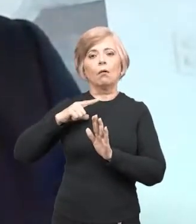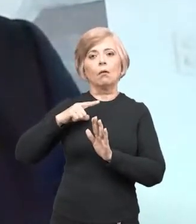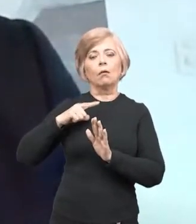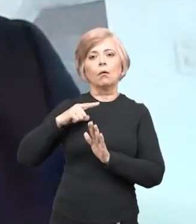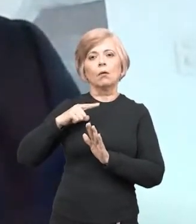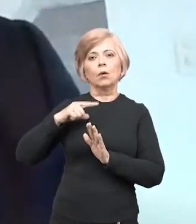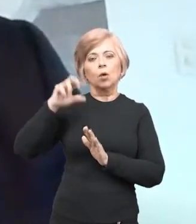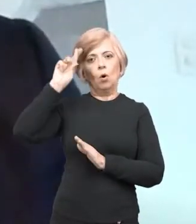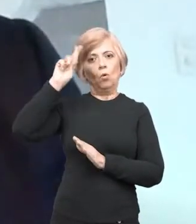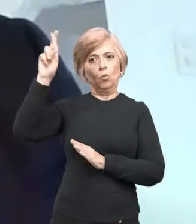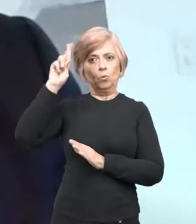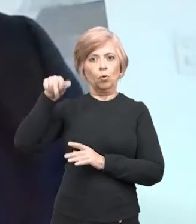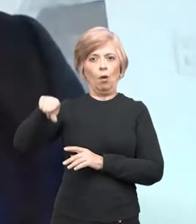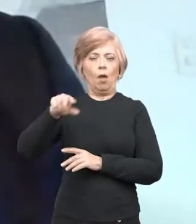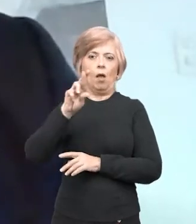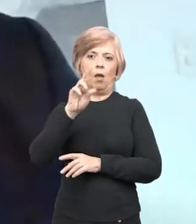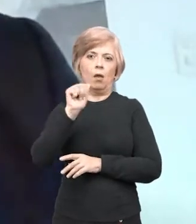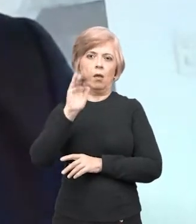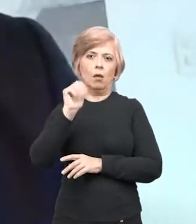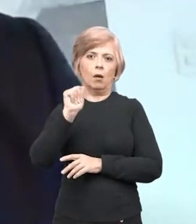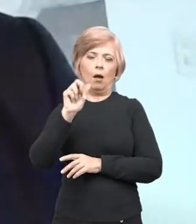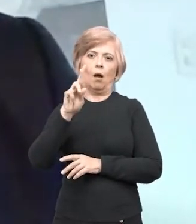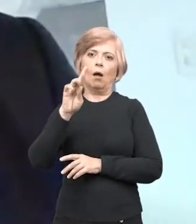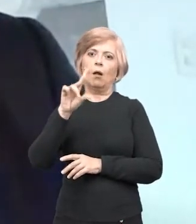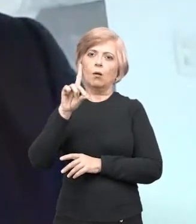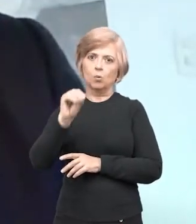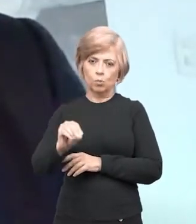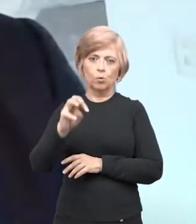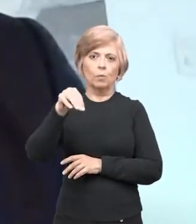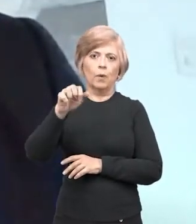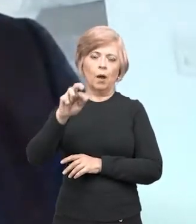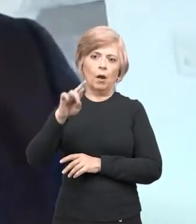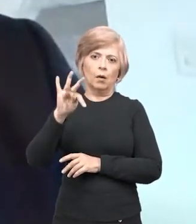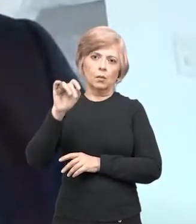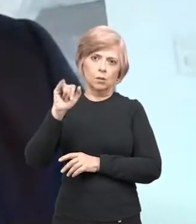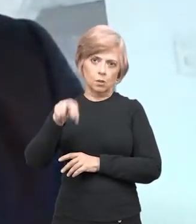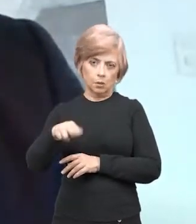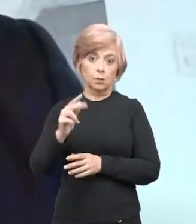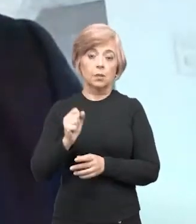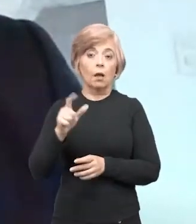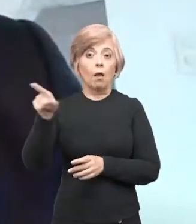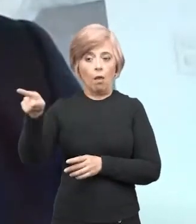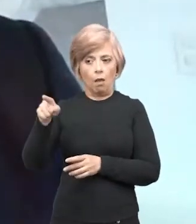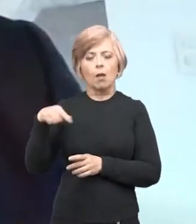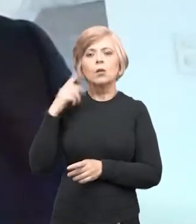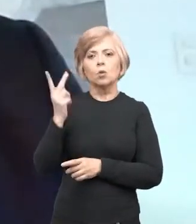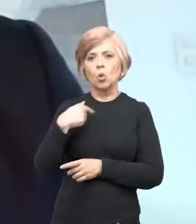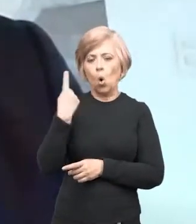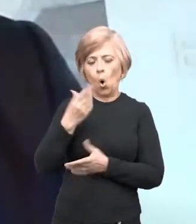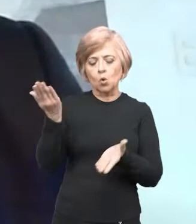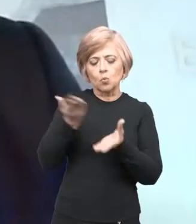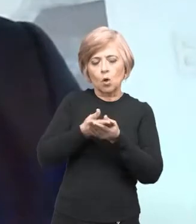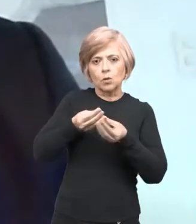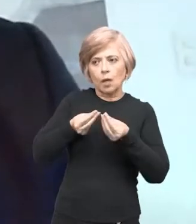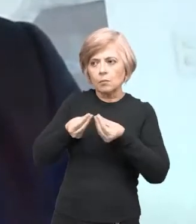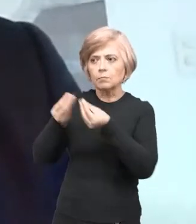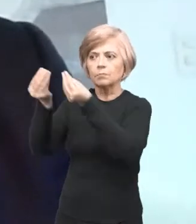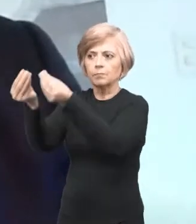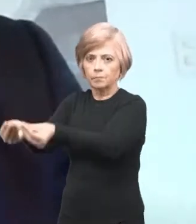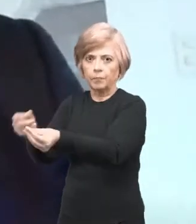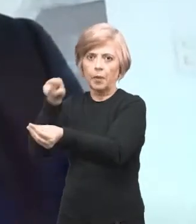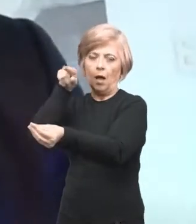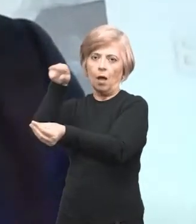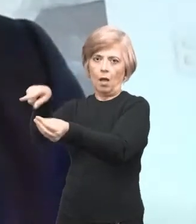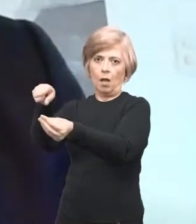que é o nosso subprocurador. É a ele em que dirigimos as nossas peças, né, os nossos trabalhos, para